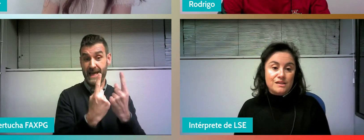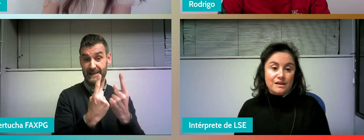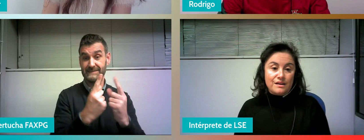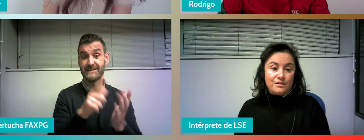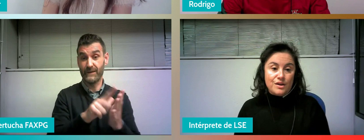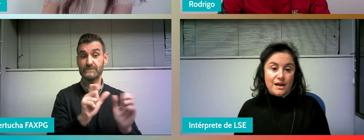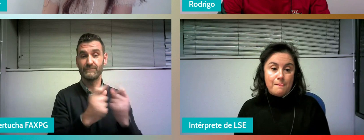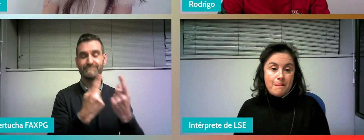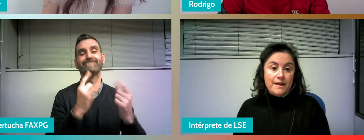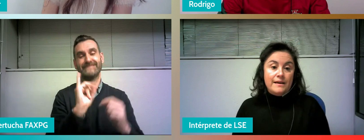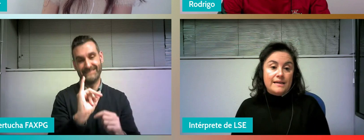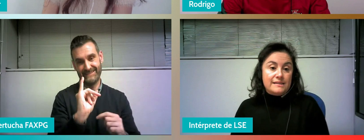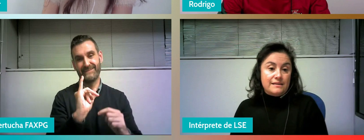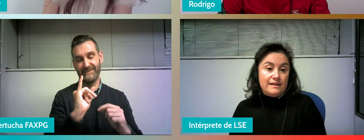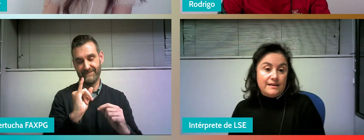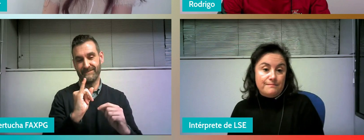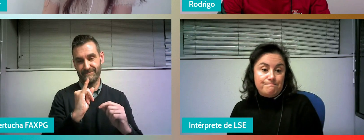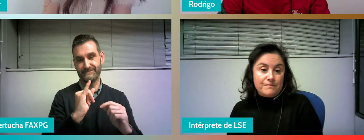signos internacional.